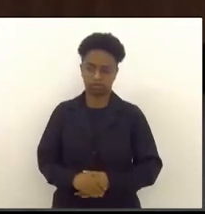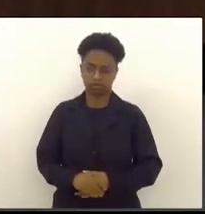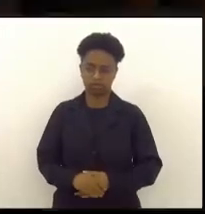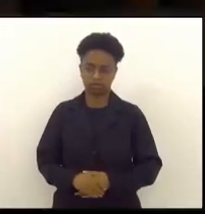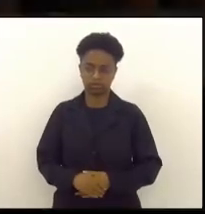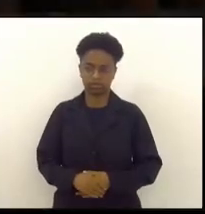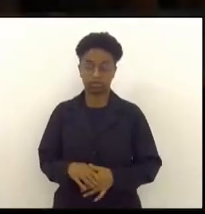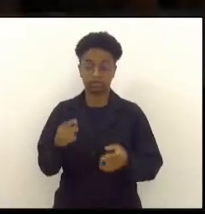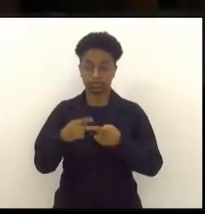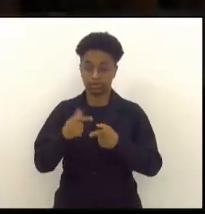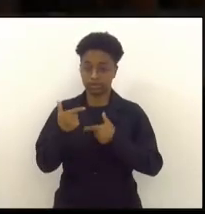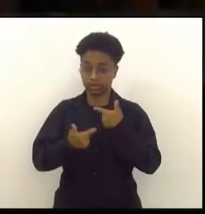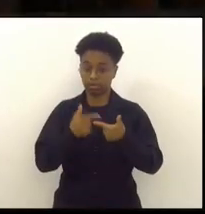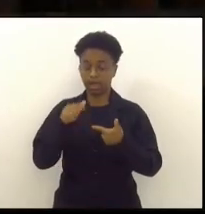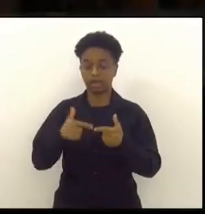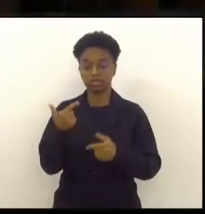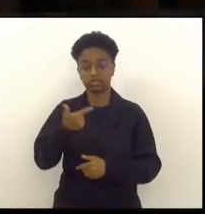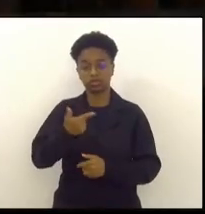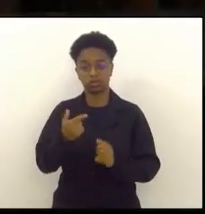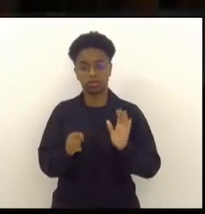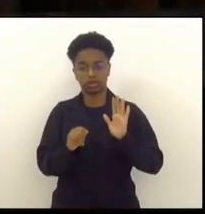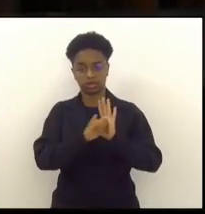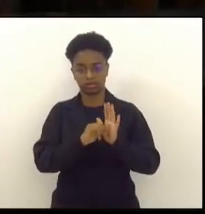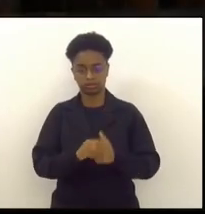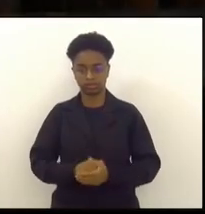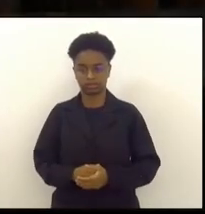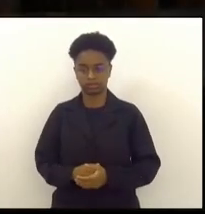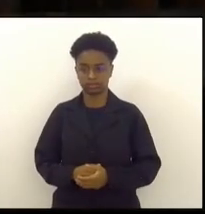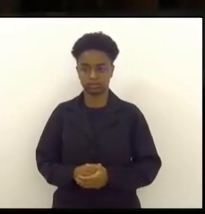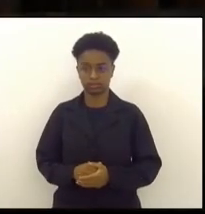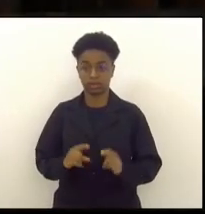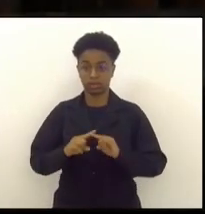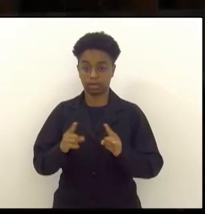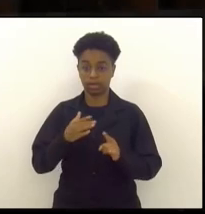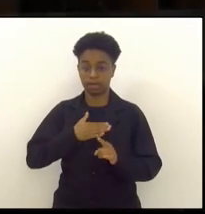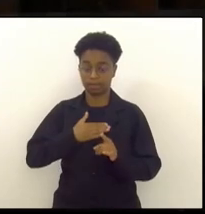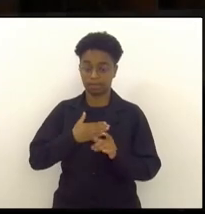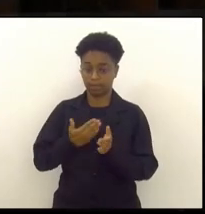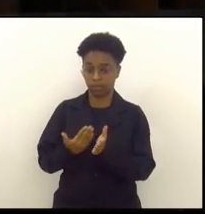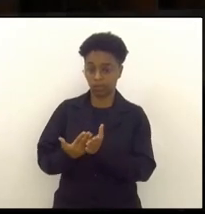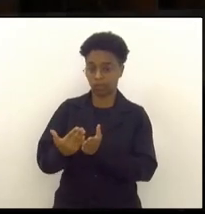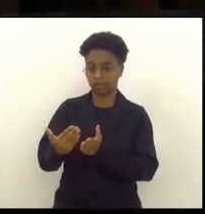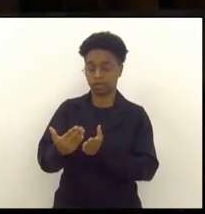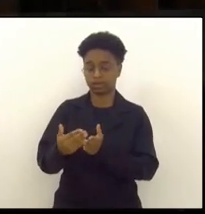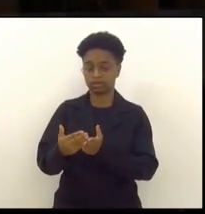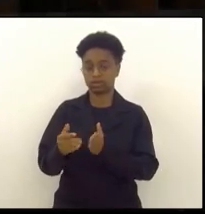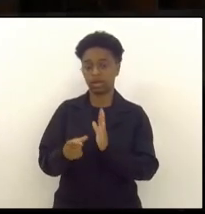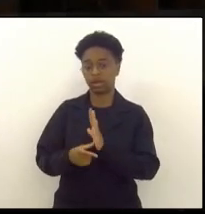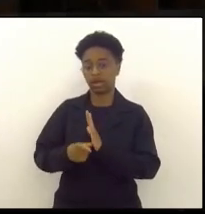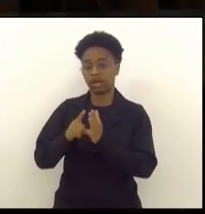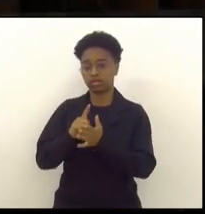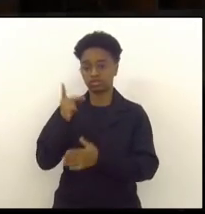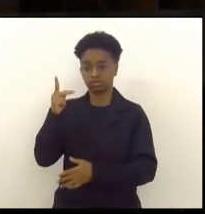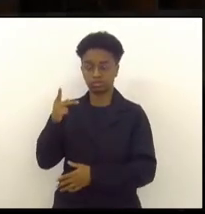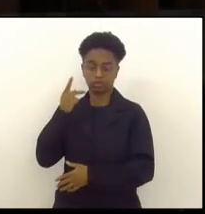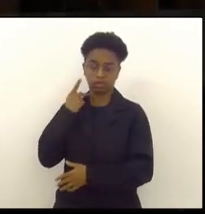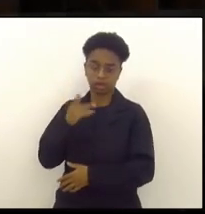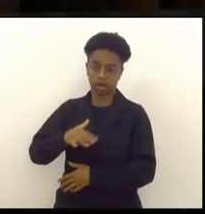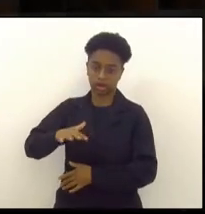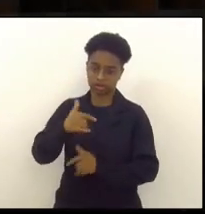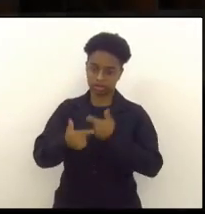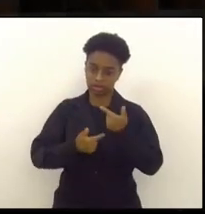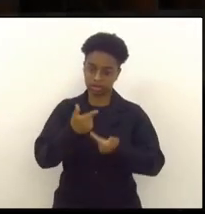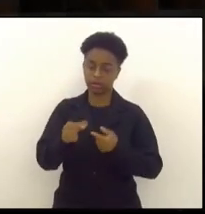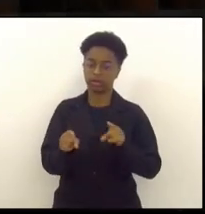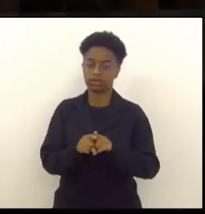O trabalho é nossa segunda identidade. Mas a minha origem, antes de ser procuradora do trabalho e me